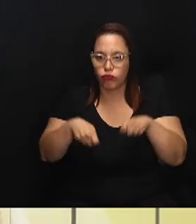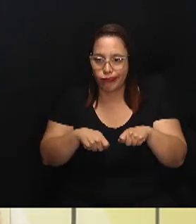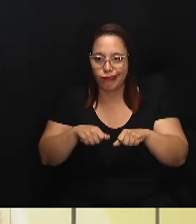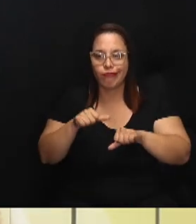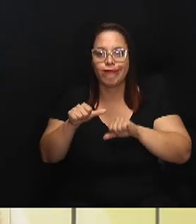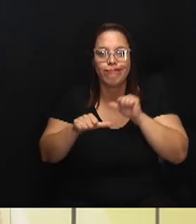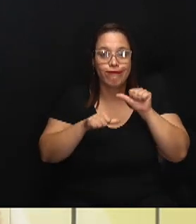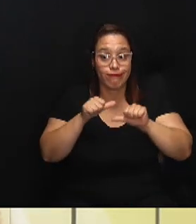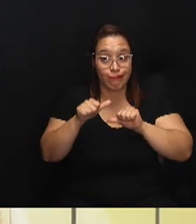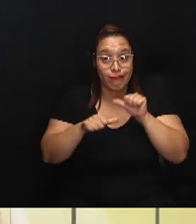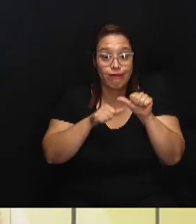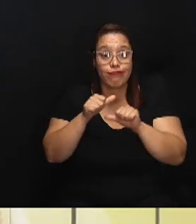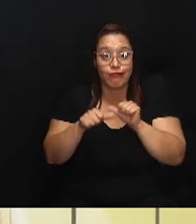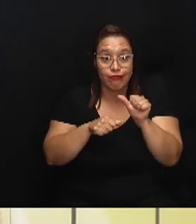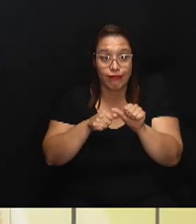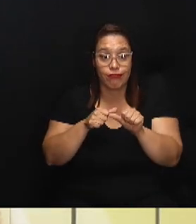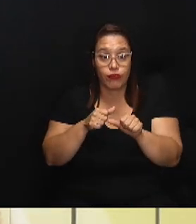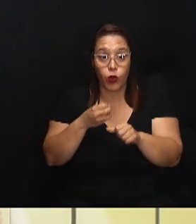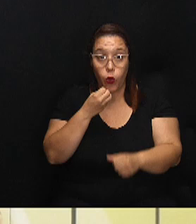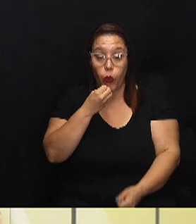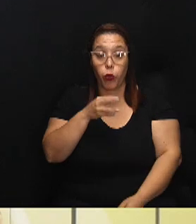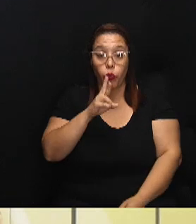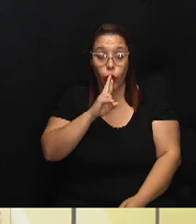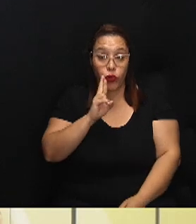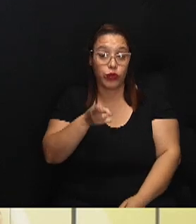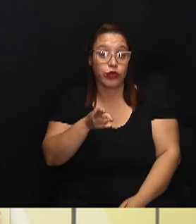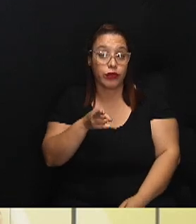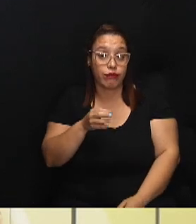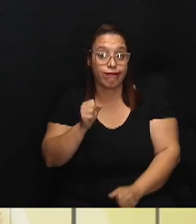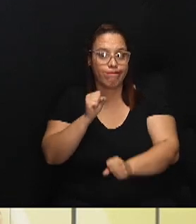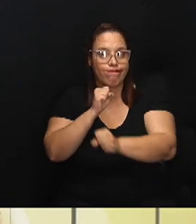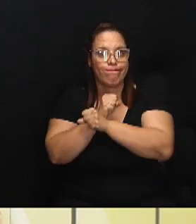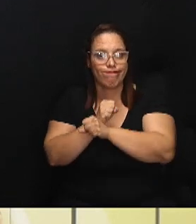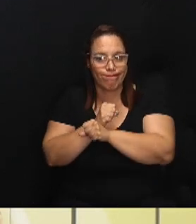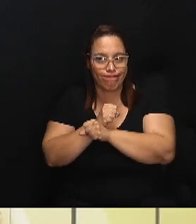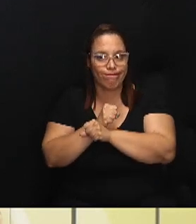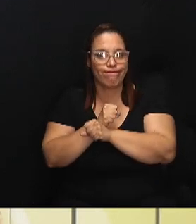trazer aí alguns bons resultados aí, né? Para parar com essa